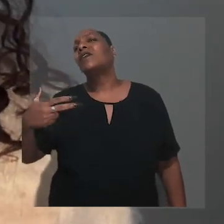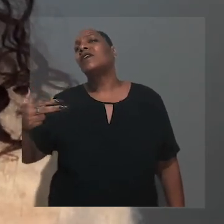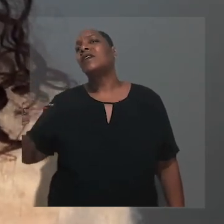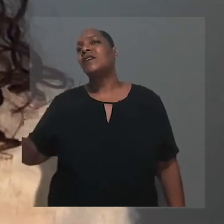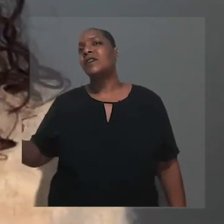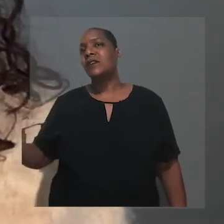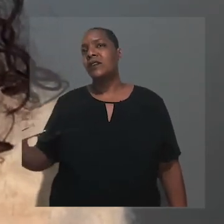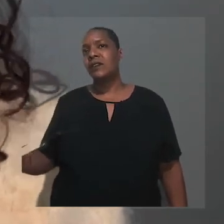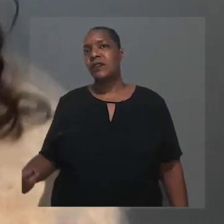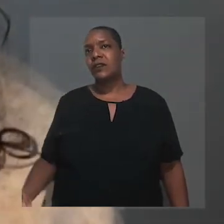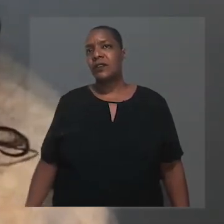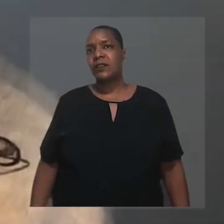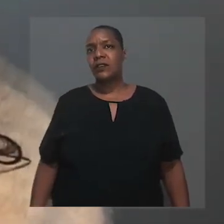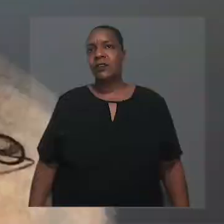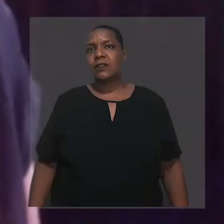Depois das coisas.